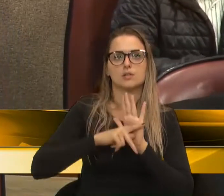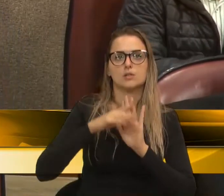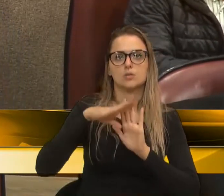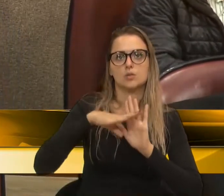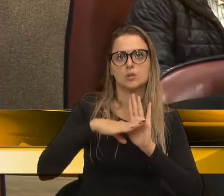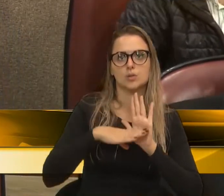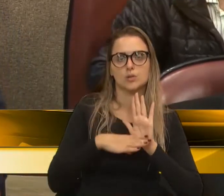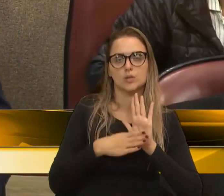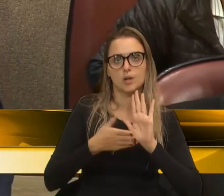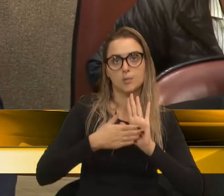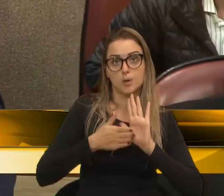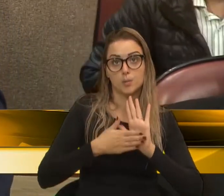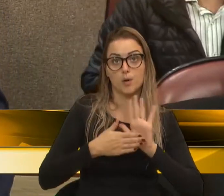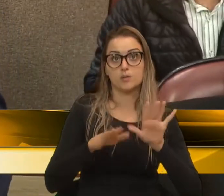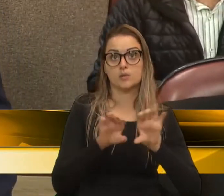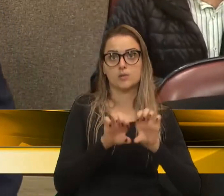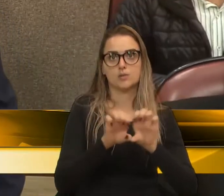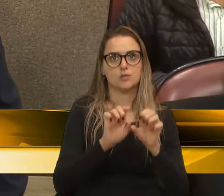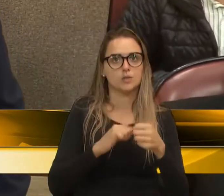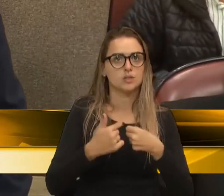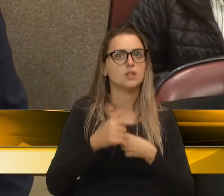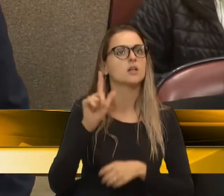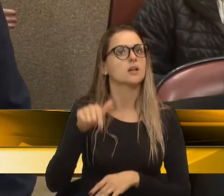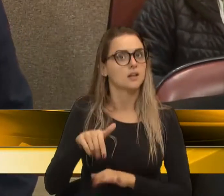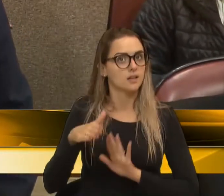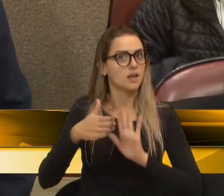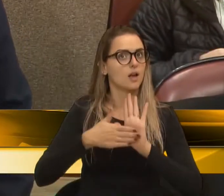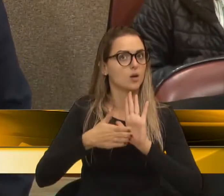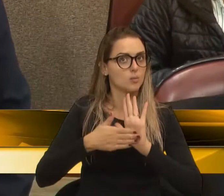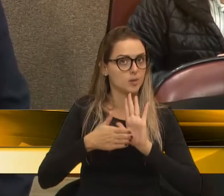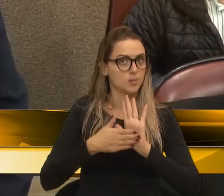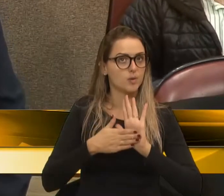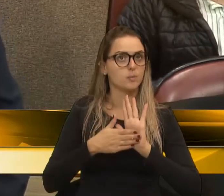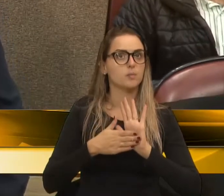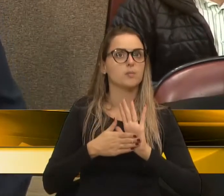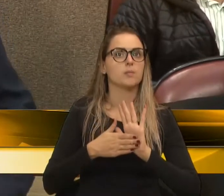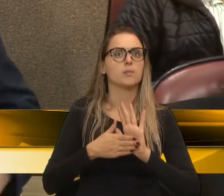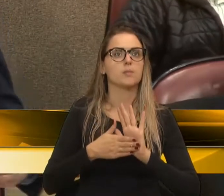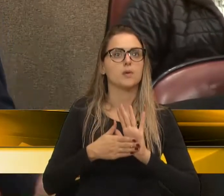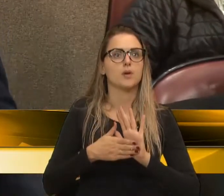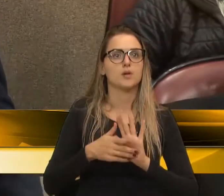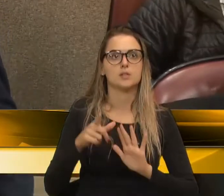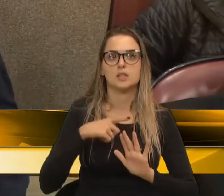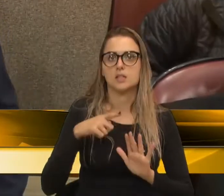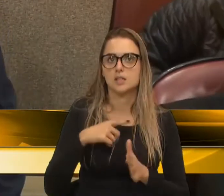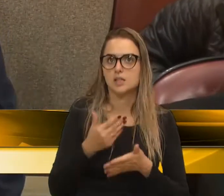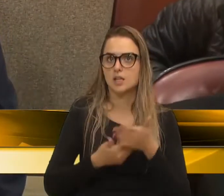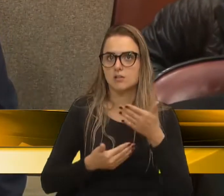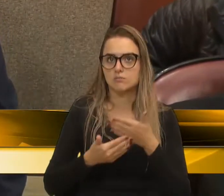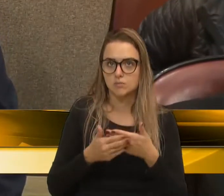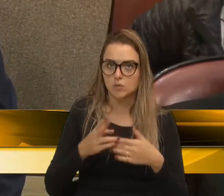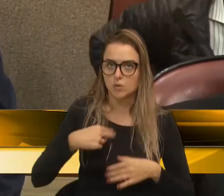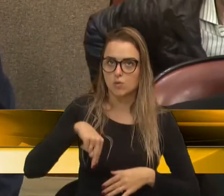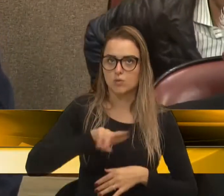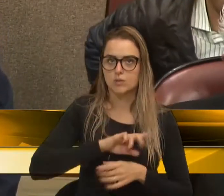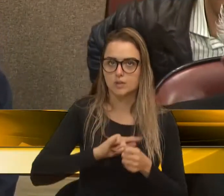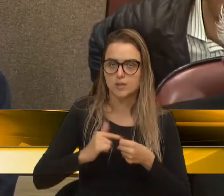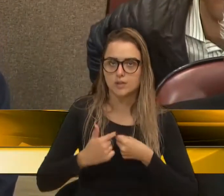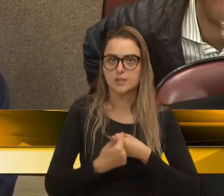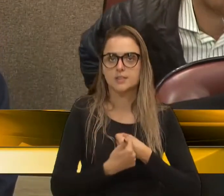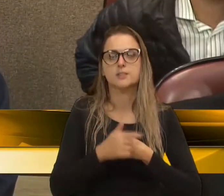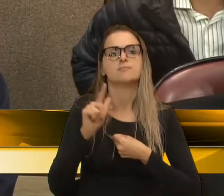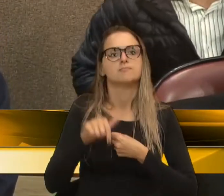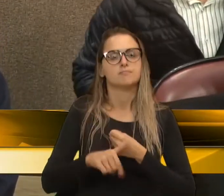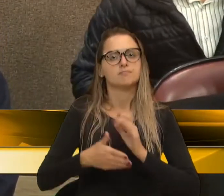discussão, que é um plano que nós sabemos, por ser um plano que envolve toda a nossa cidade, é um